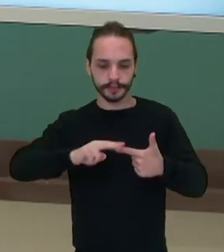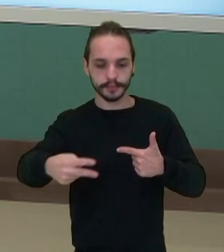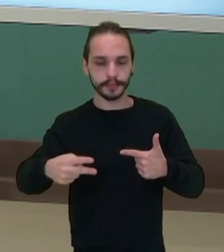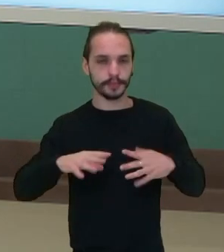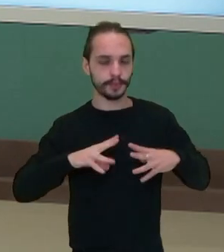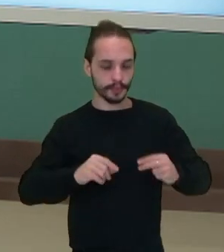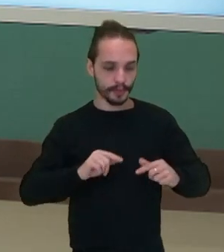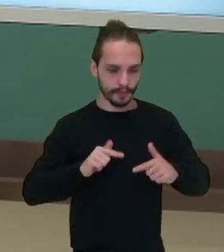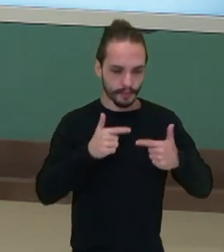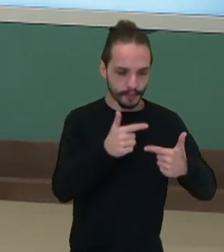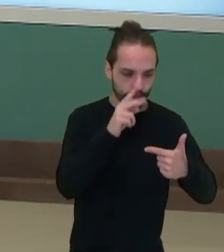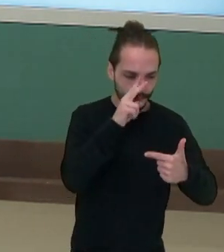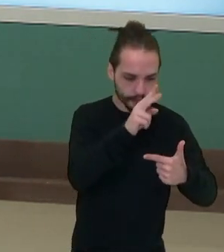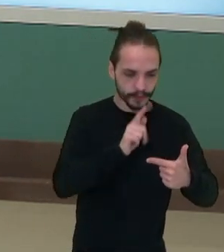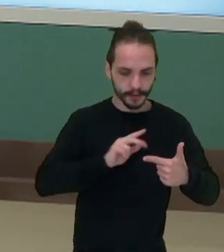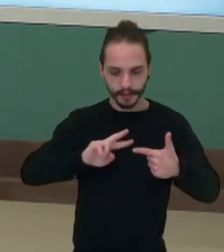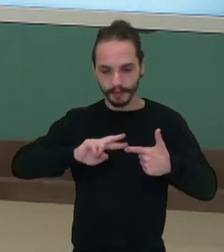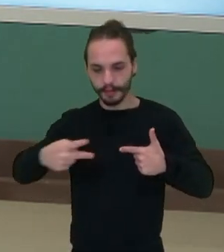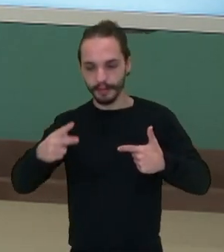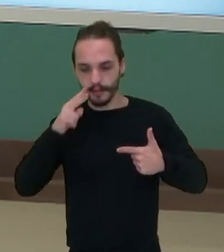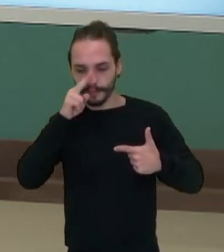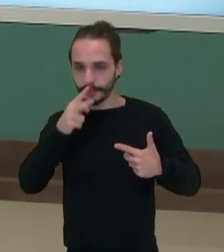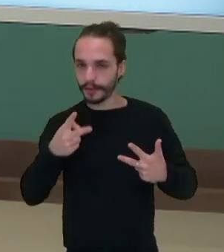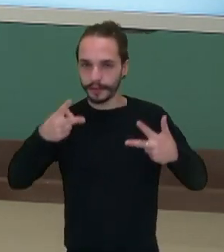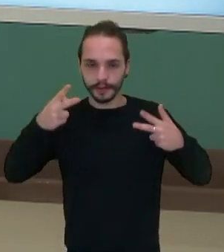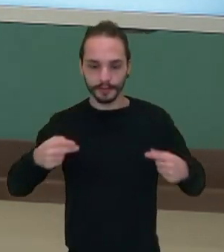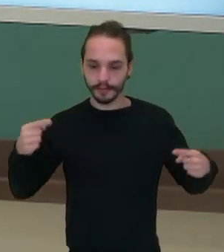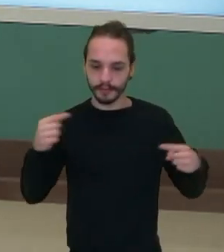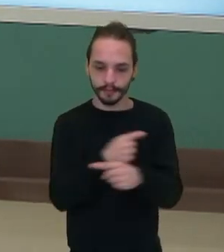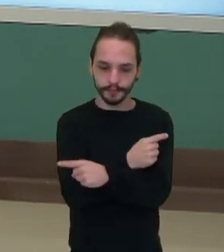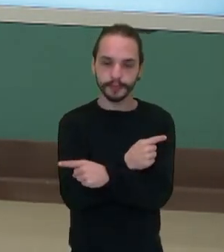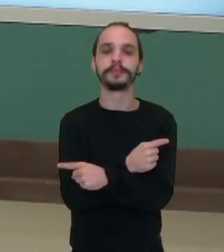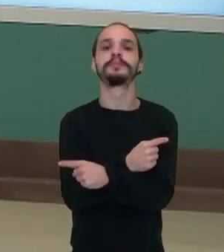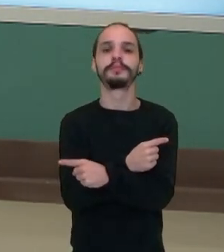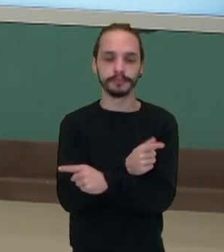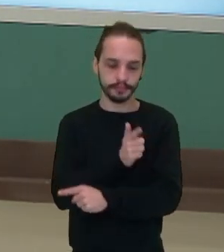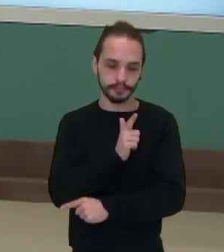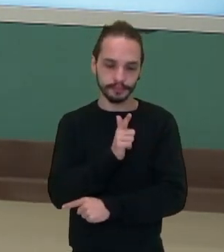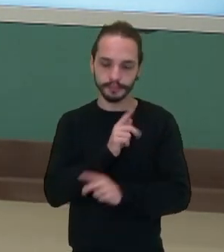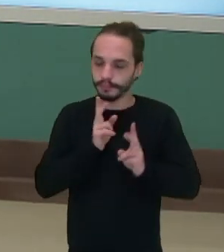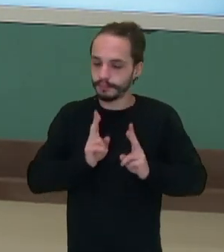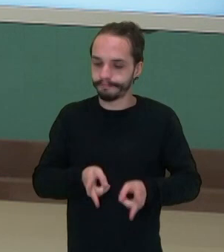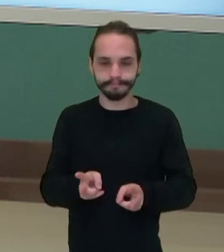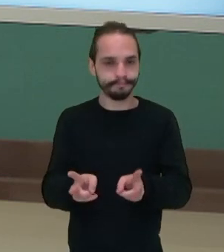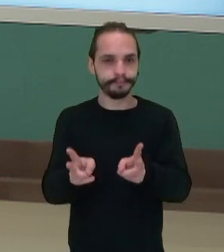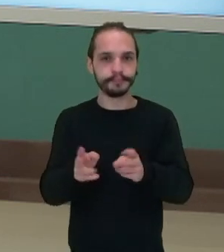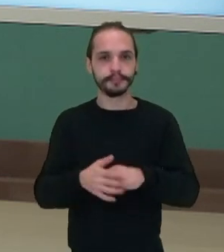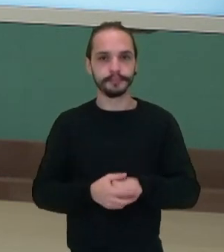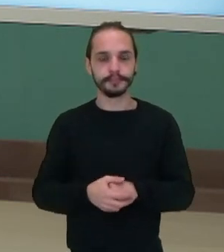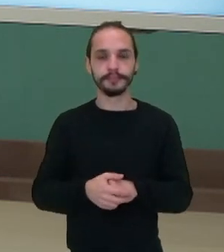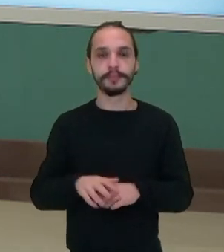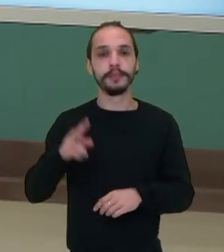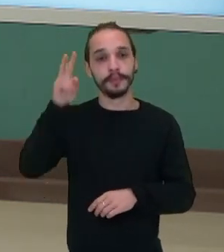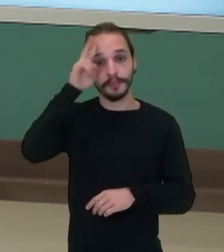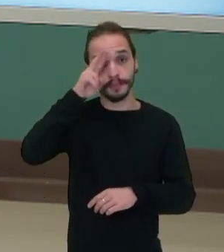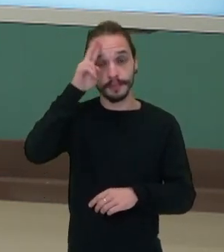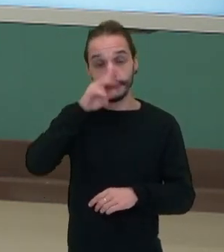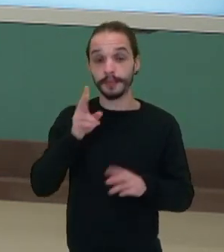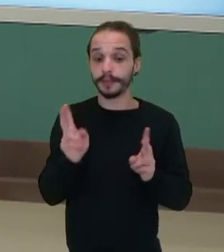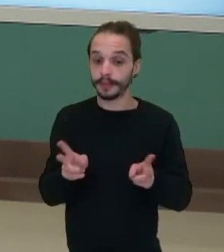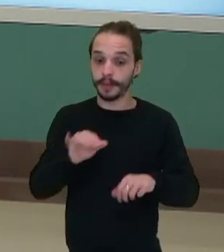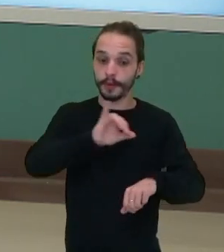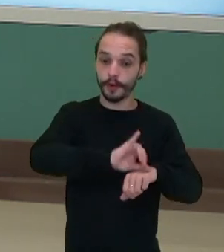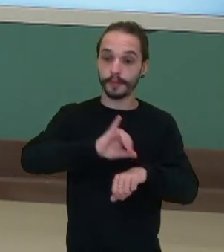ação, possui uma força de reação de mesma intensidade, mas atua em sentidos opostos, e lembrando que eles atuam sempre em corpos